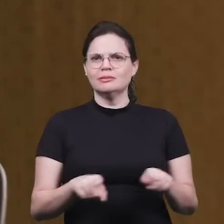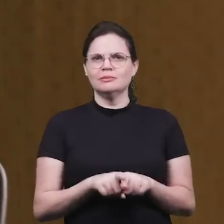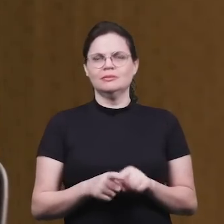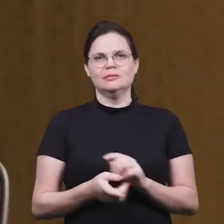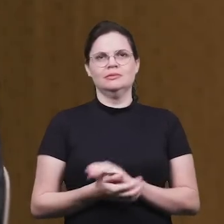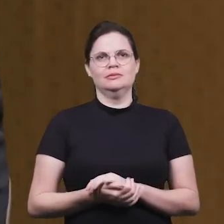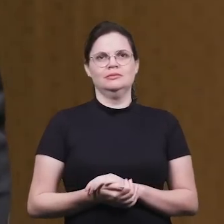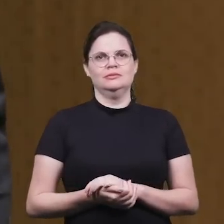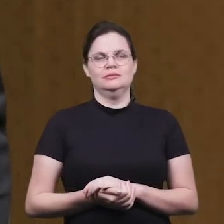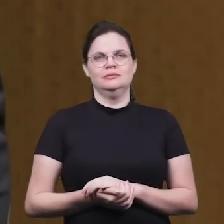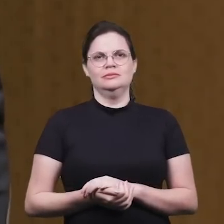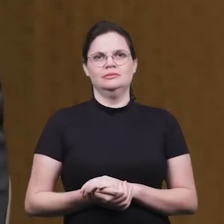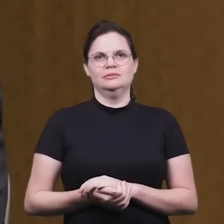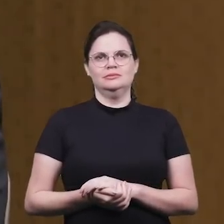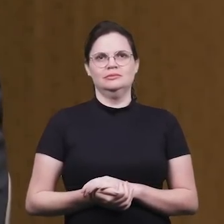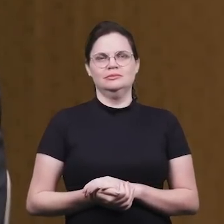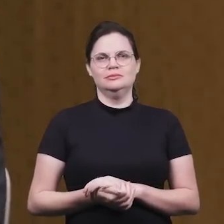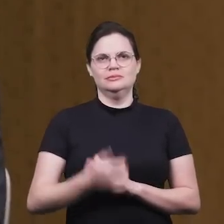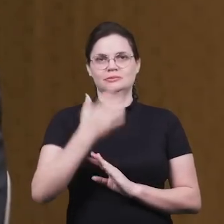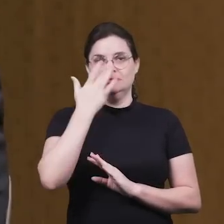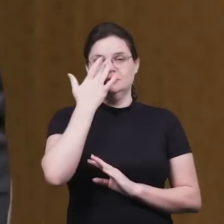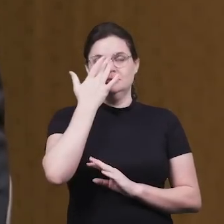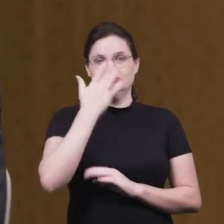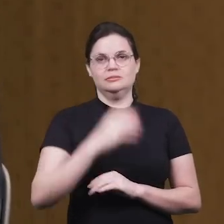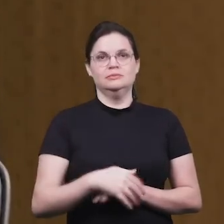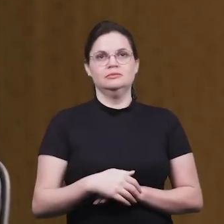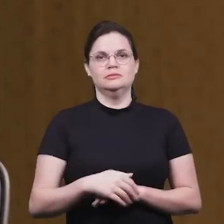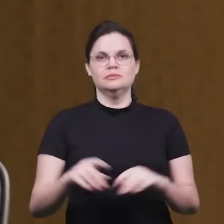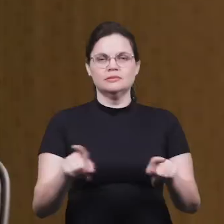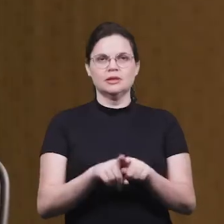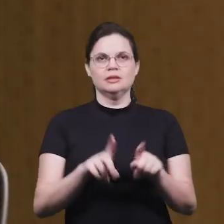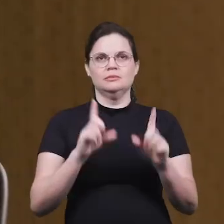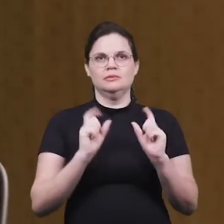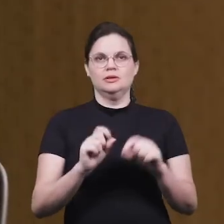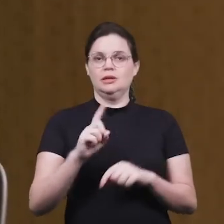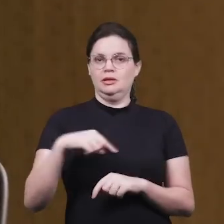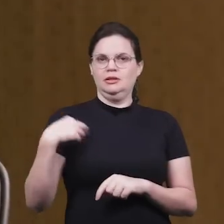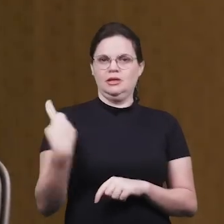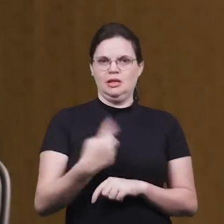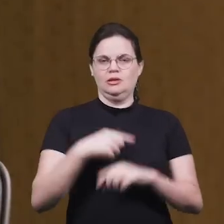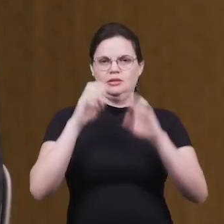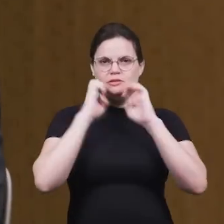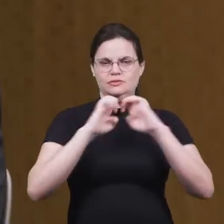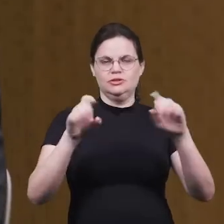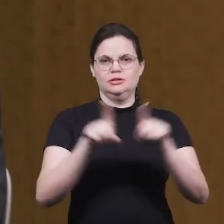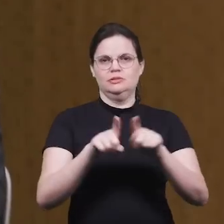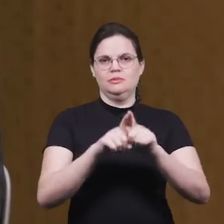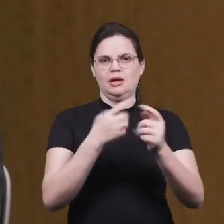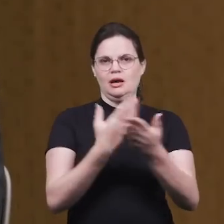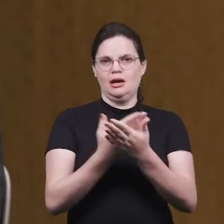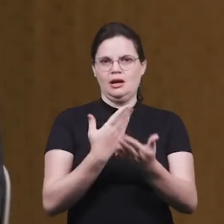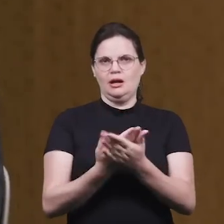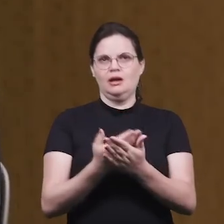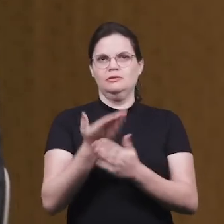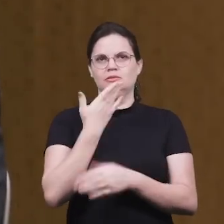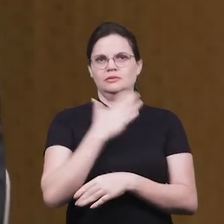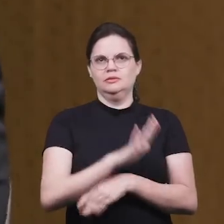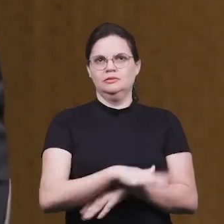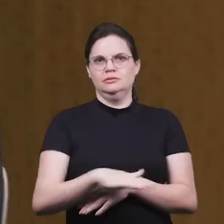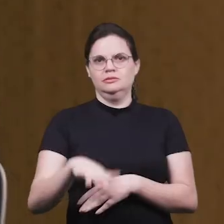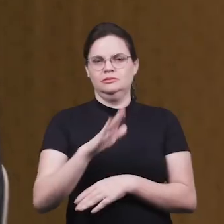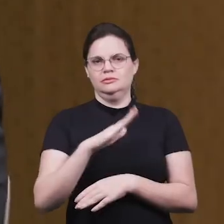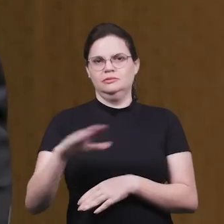só acrescentando ali, é claro que nossas evangelizações, as nossas aulinhas de criança, eles vão em